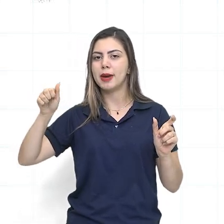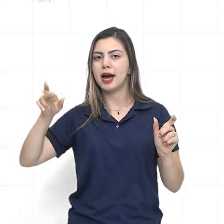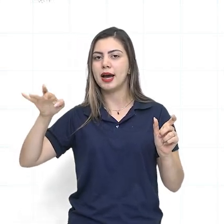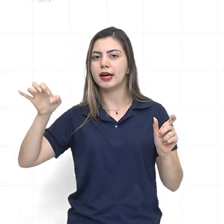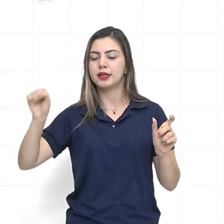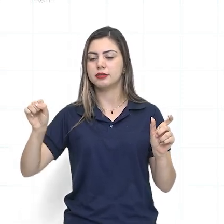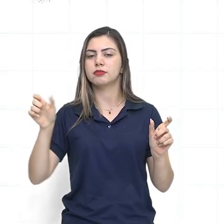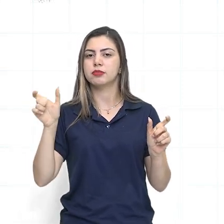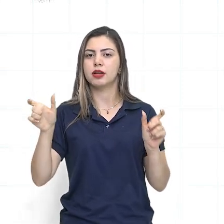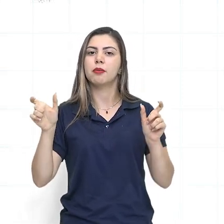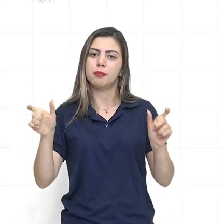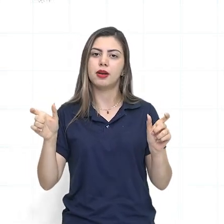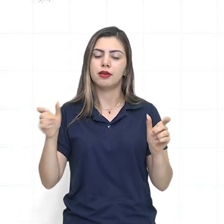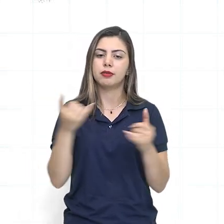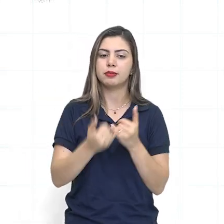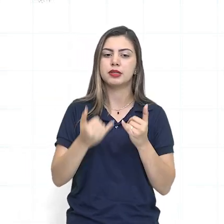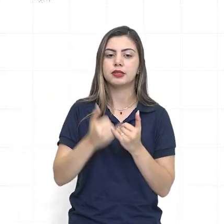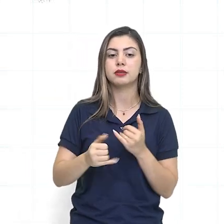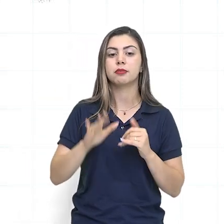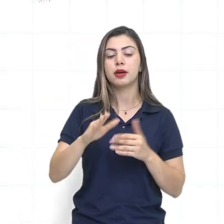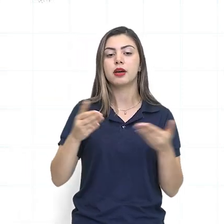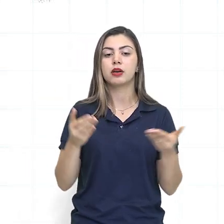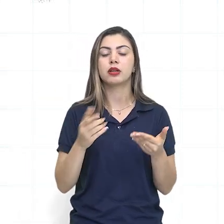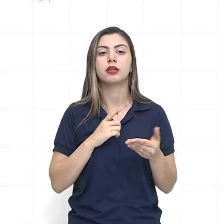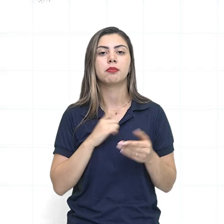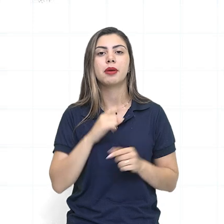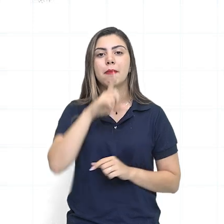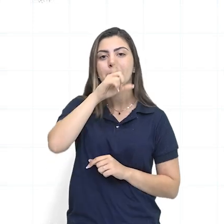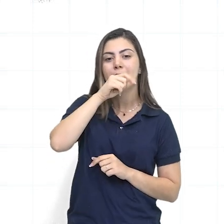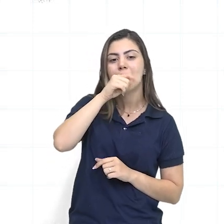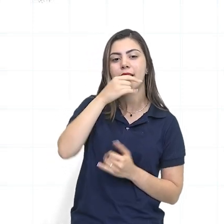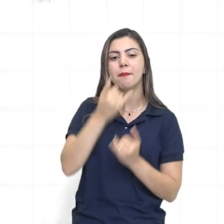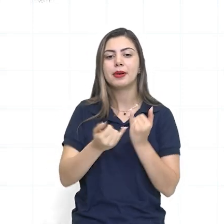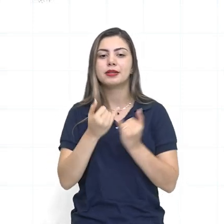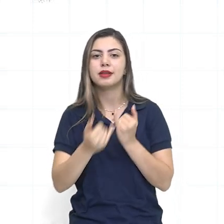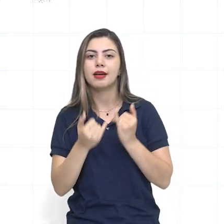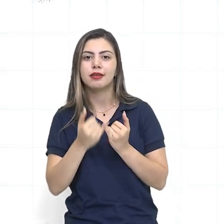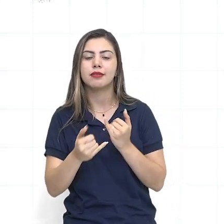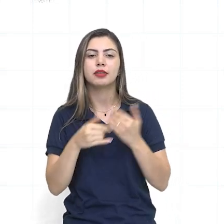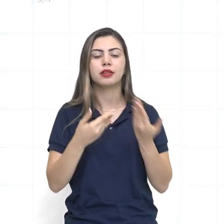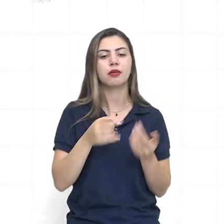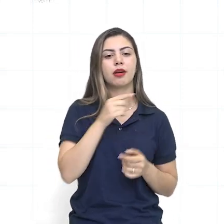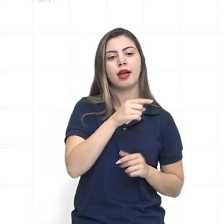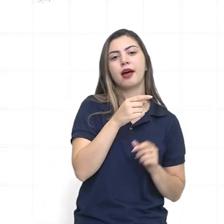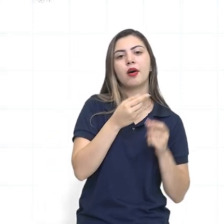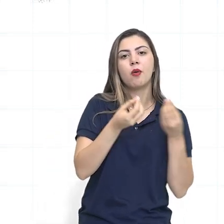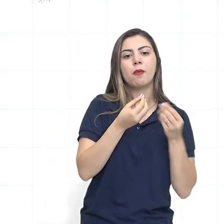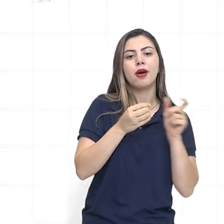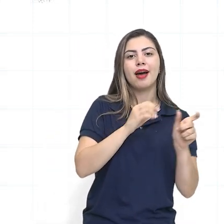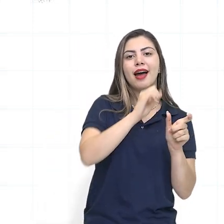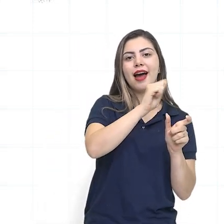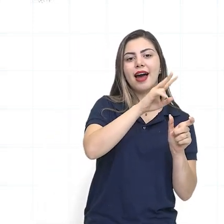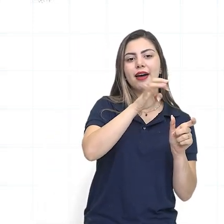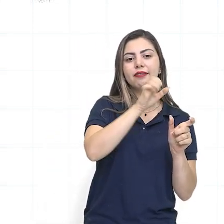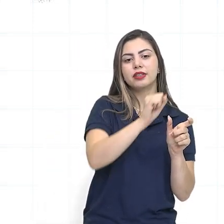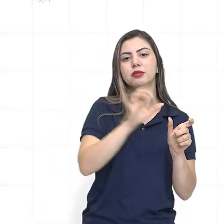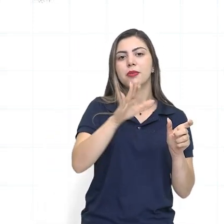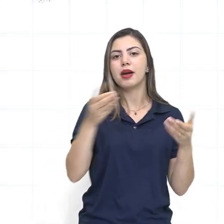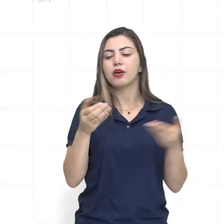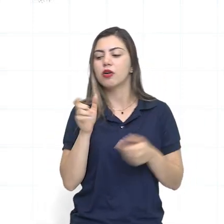palavra, gorjeia, né? Os passarinhos, ele usa as aves. Em vez de usar aves, ele usou